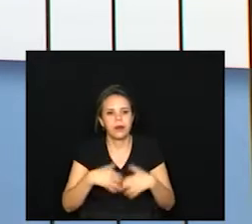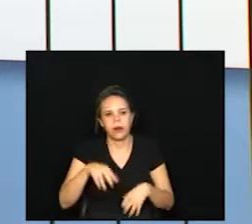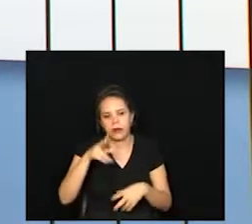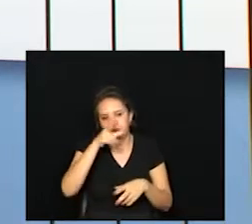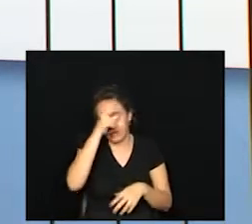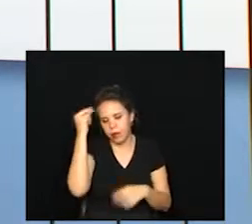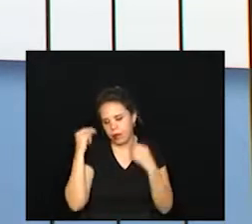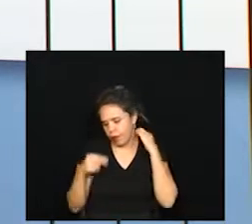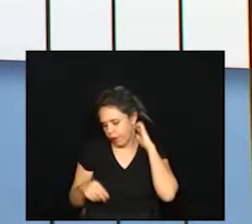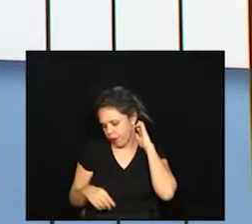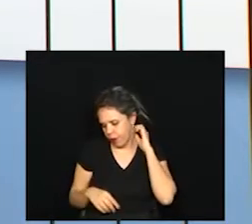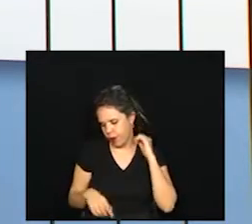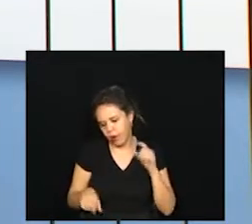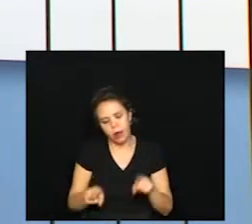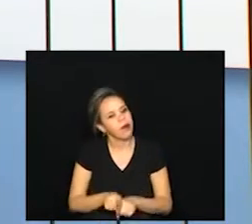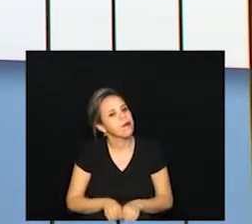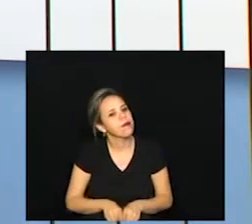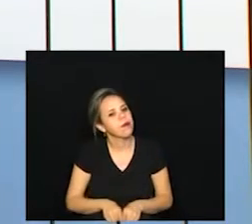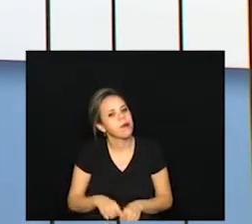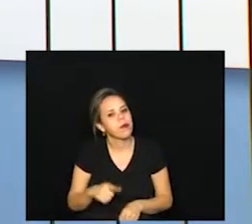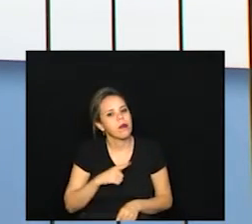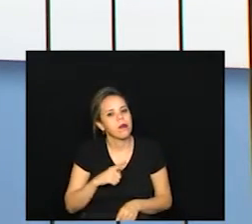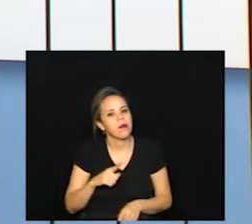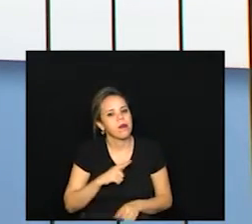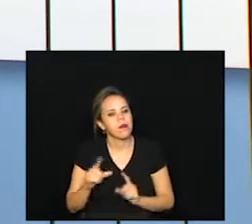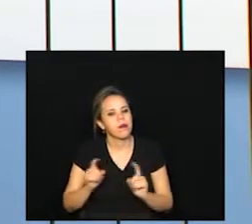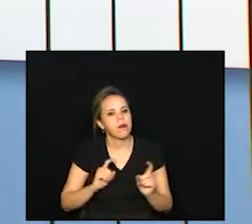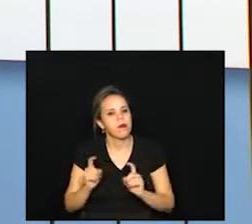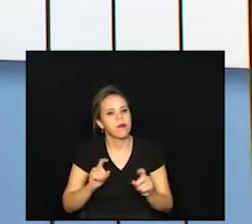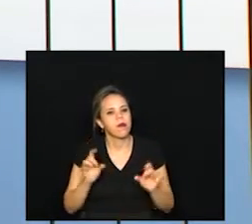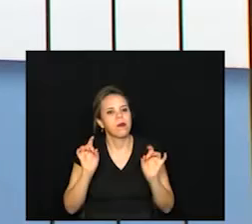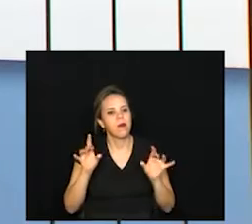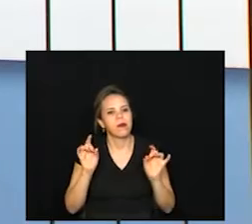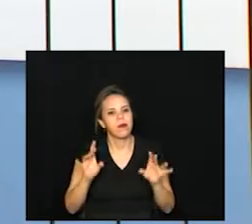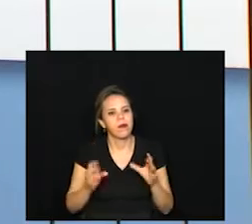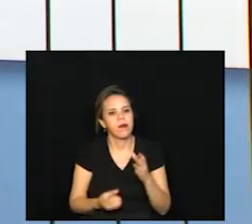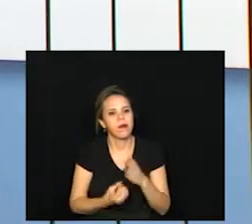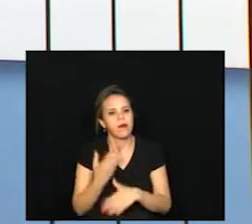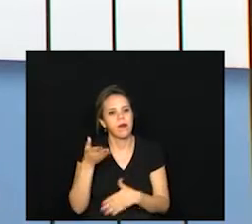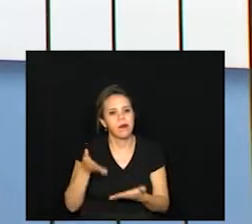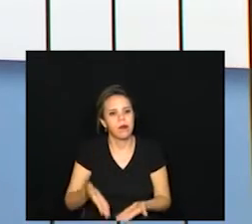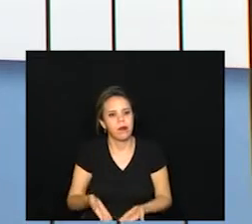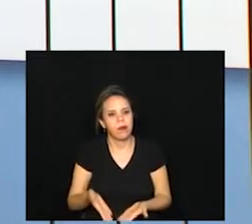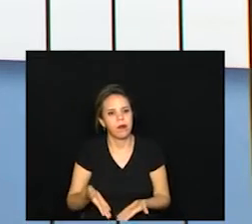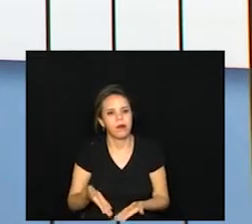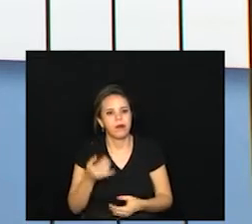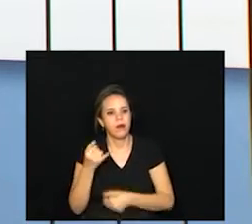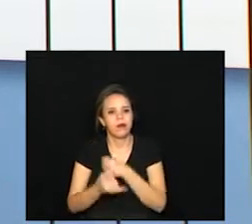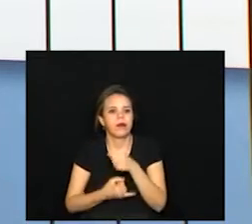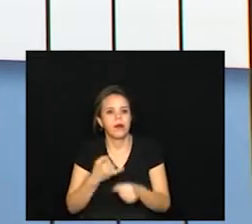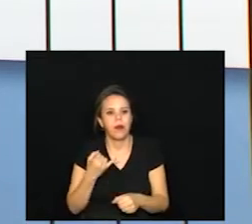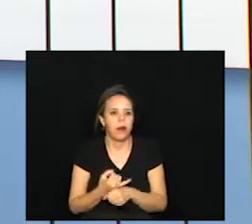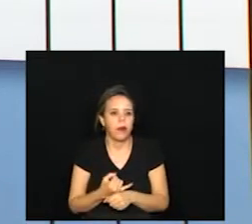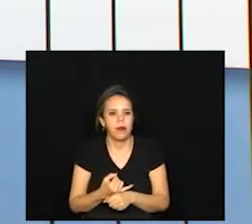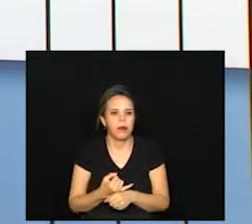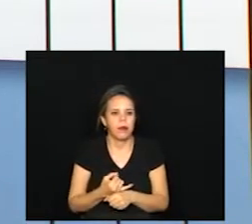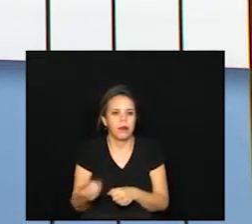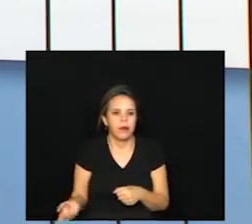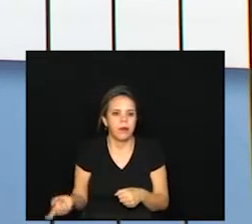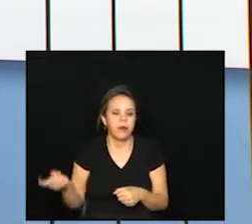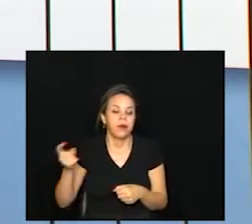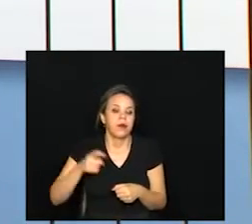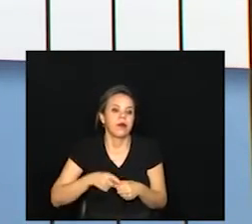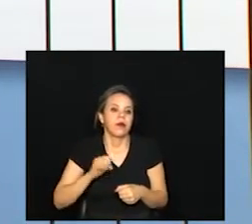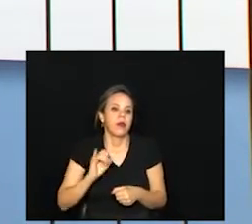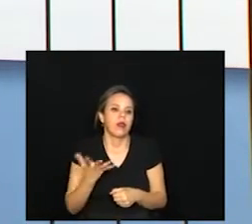públicos, e também a gente tem aí as reuniões extraordinárias, que elas ainda sejam de maneira virtual. Com a